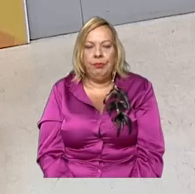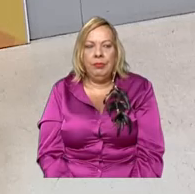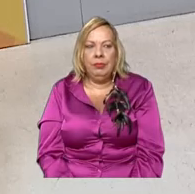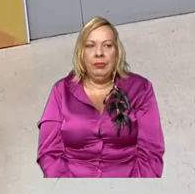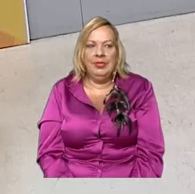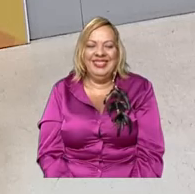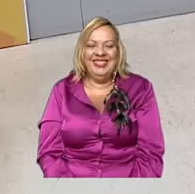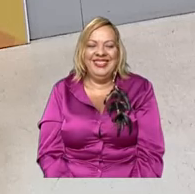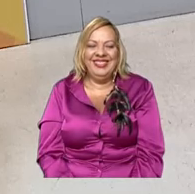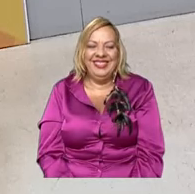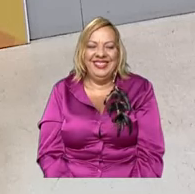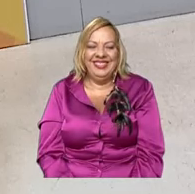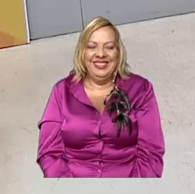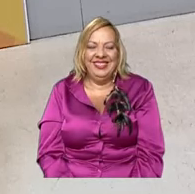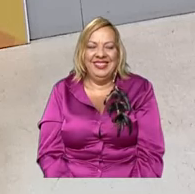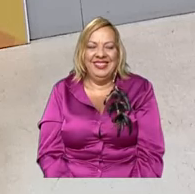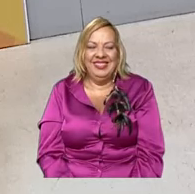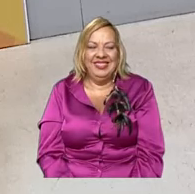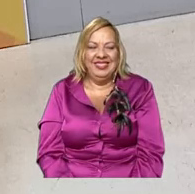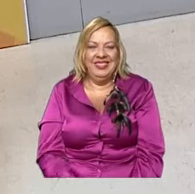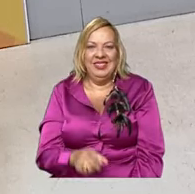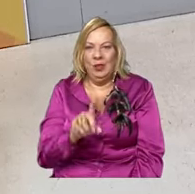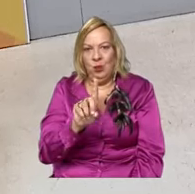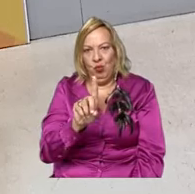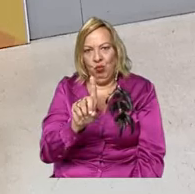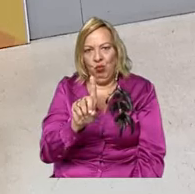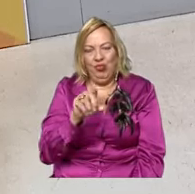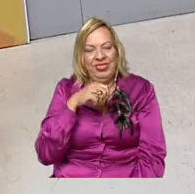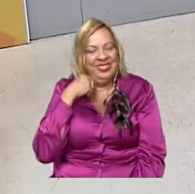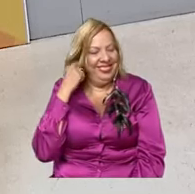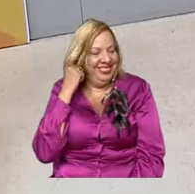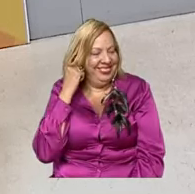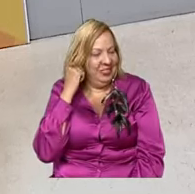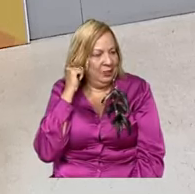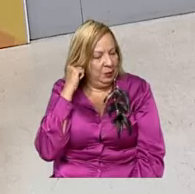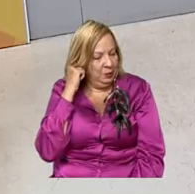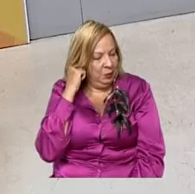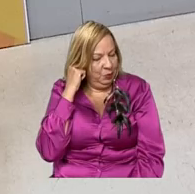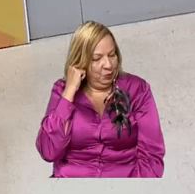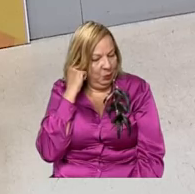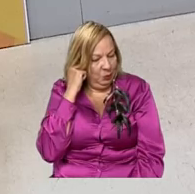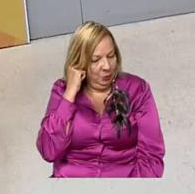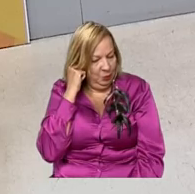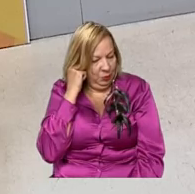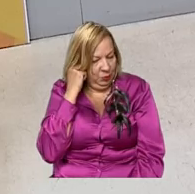Vai, 50. Olha aí o número 1. Número 1,